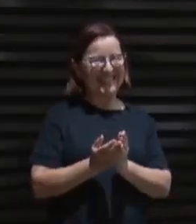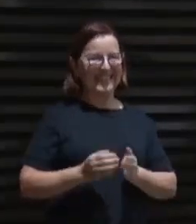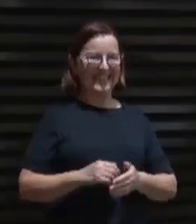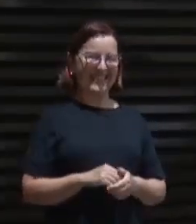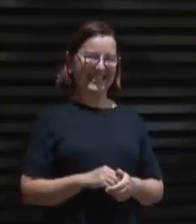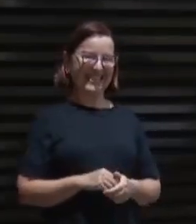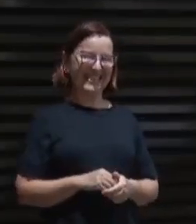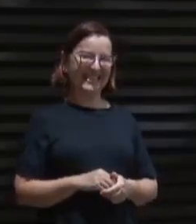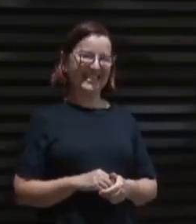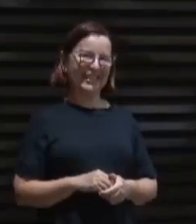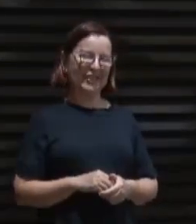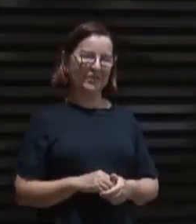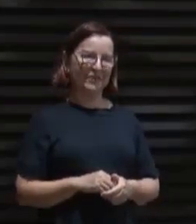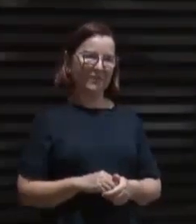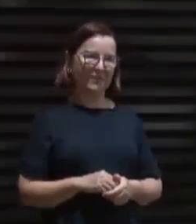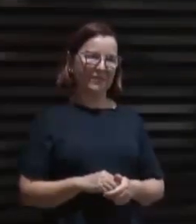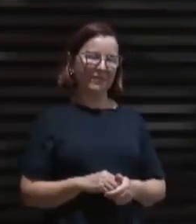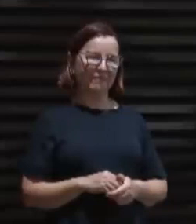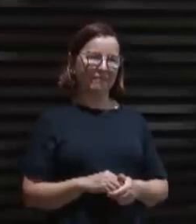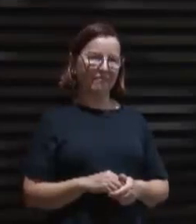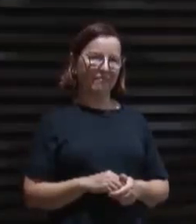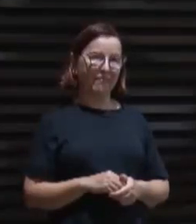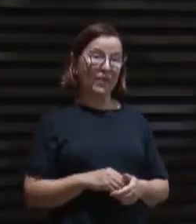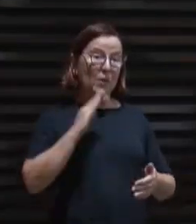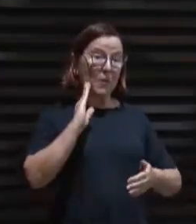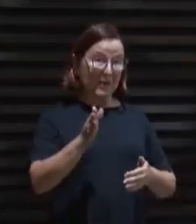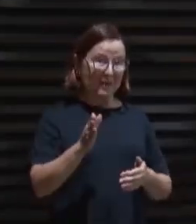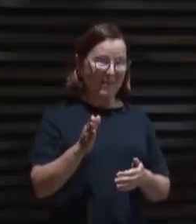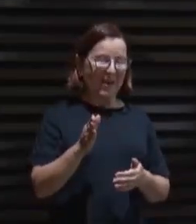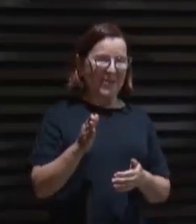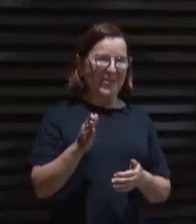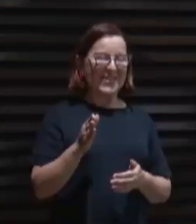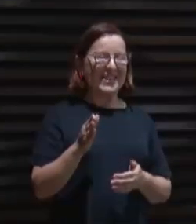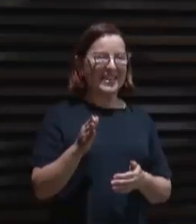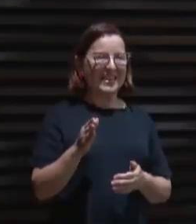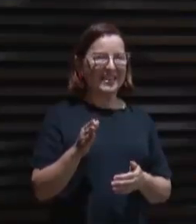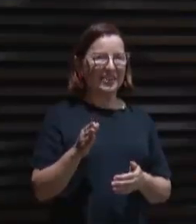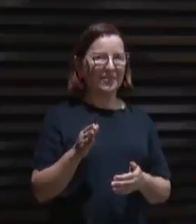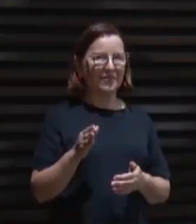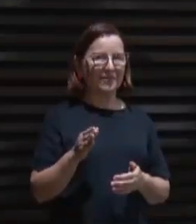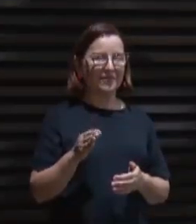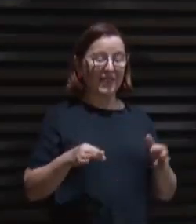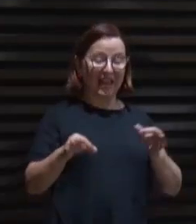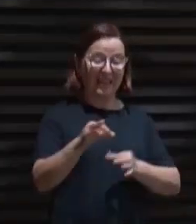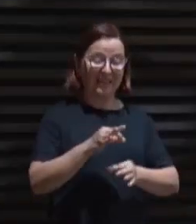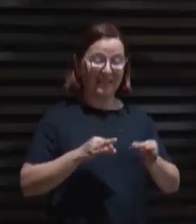E para ele, o fenômeno principal foi a ordem da